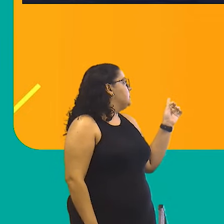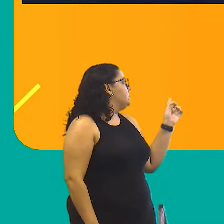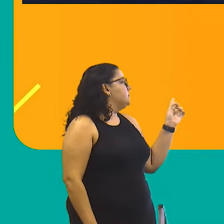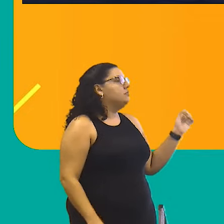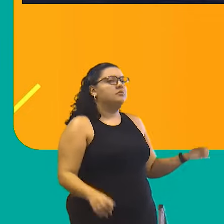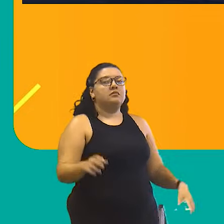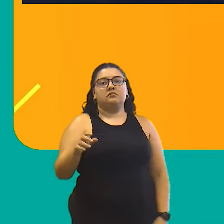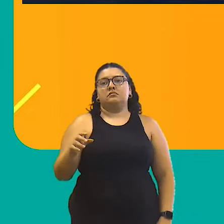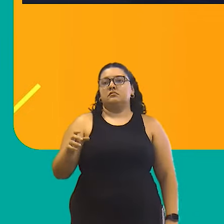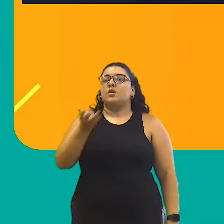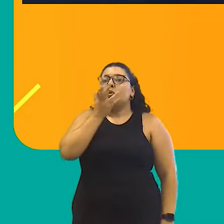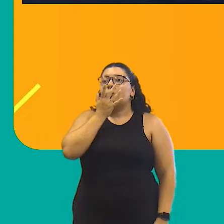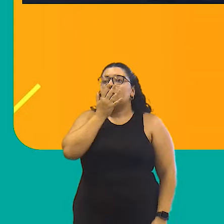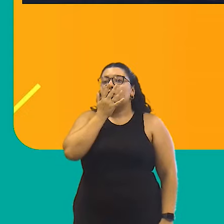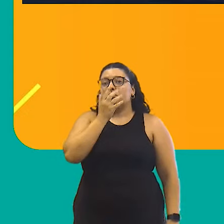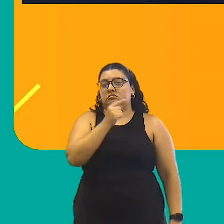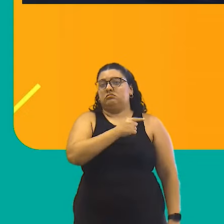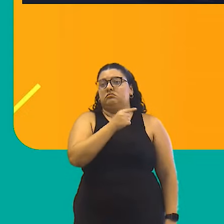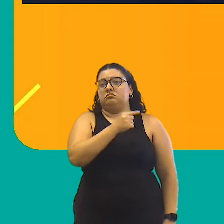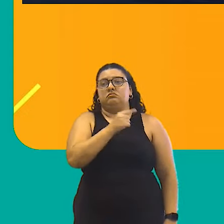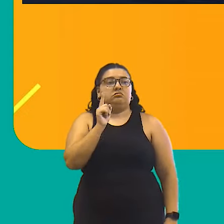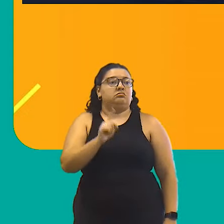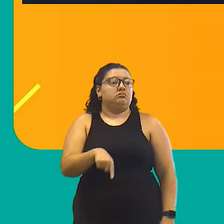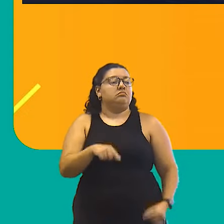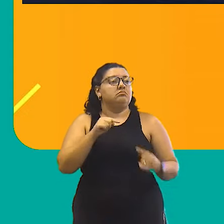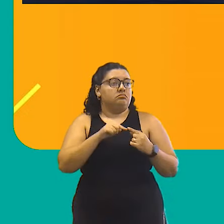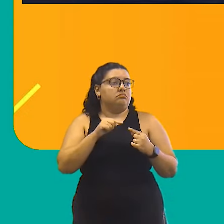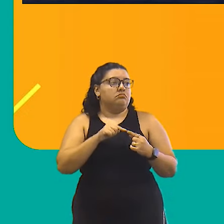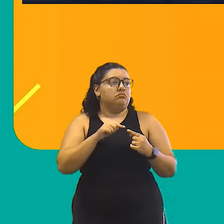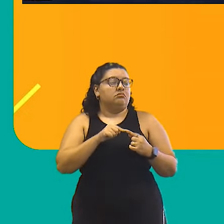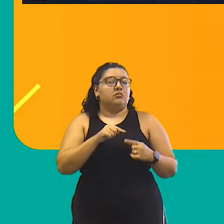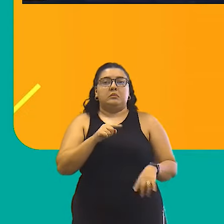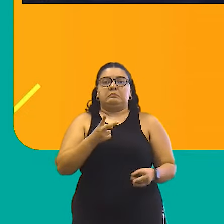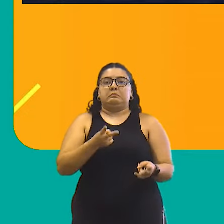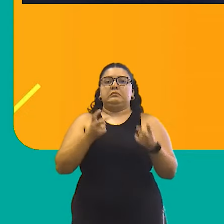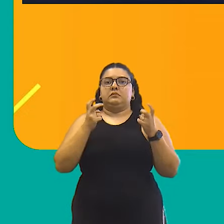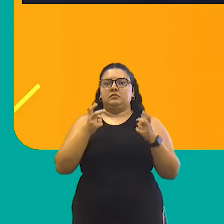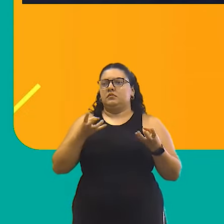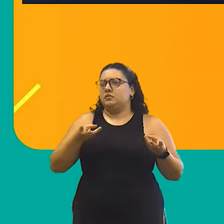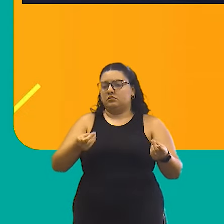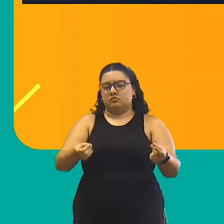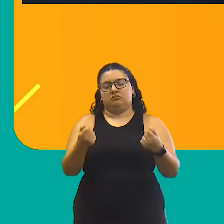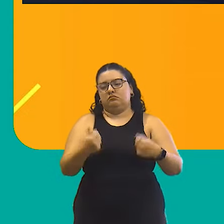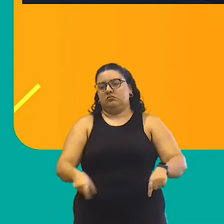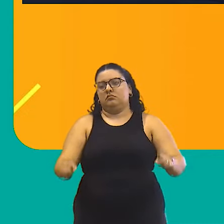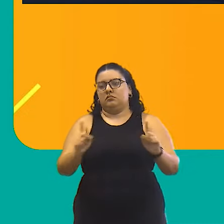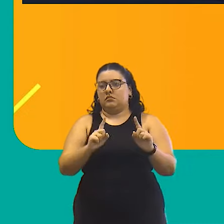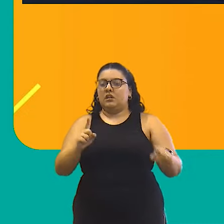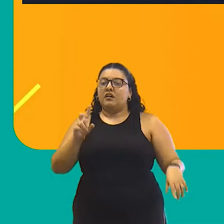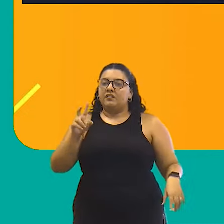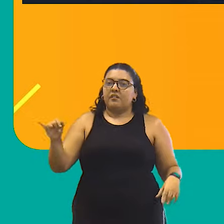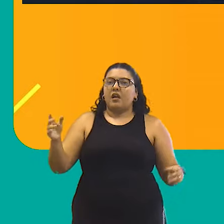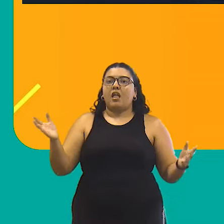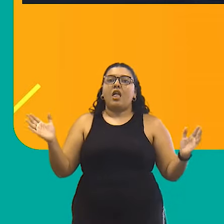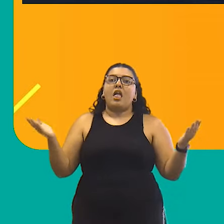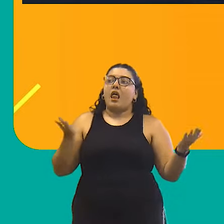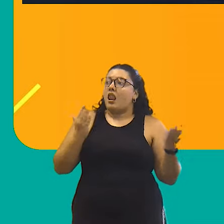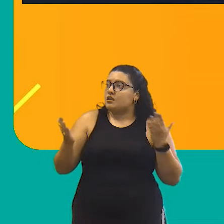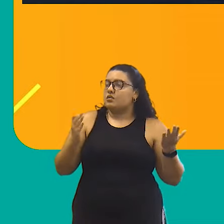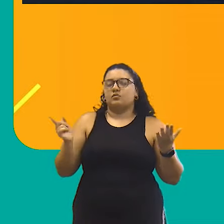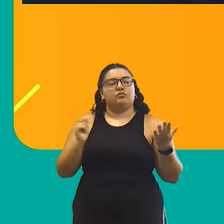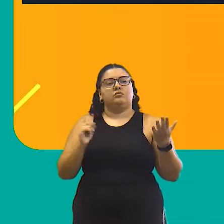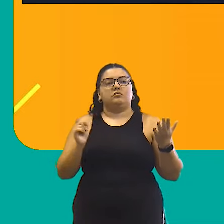Violeta, azul, verde, vermelho e infravermelho. Então é só uma questão de reconhecer. Você vai ter que fazer conta? Não. Você vai ter que relacionar? Não.